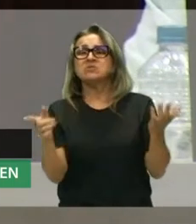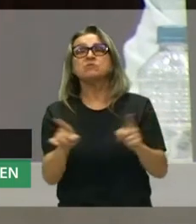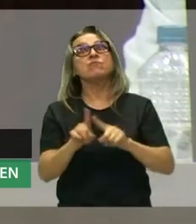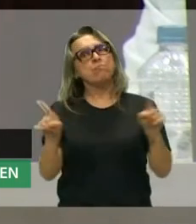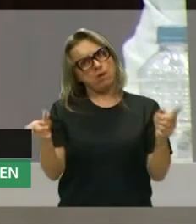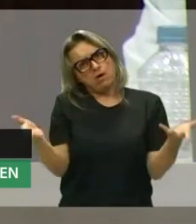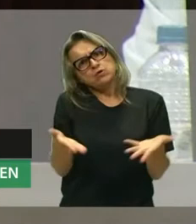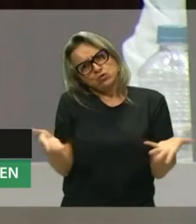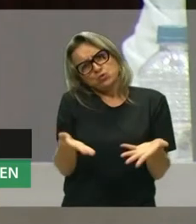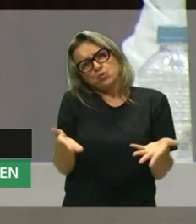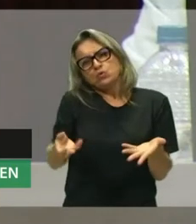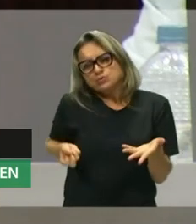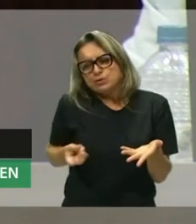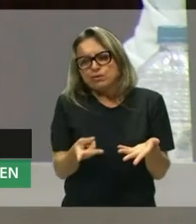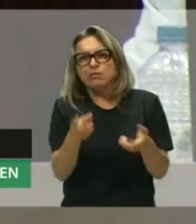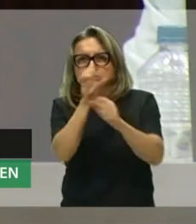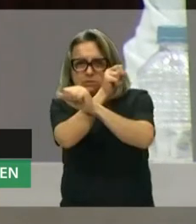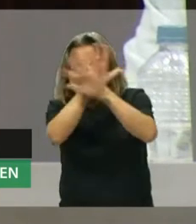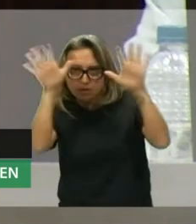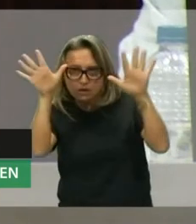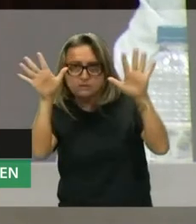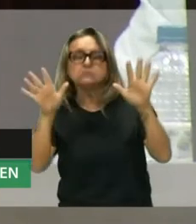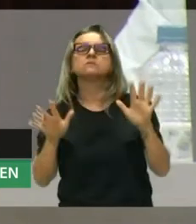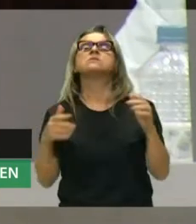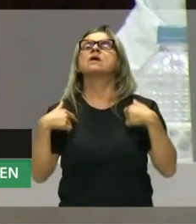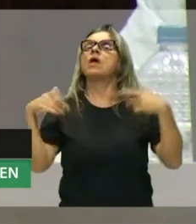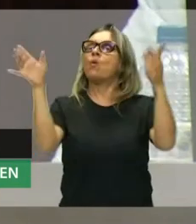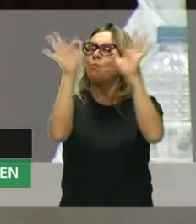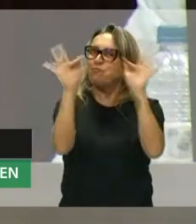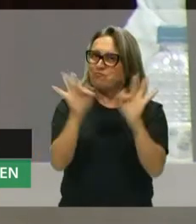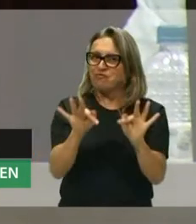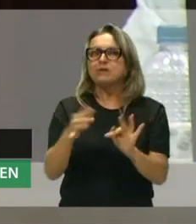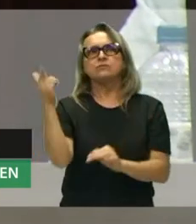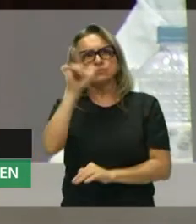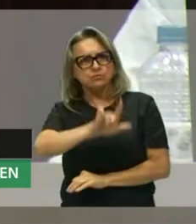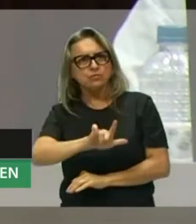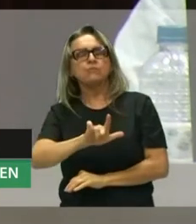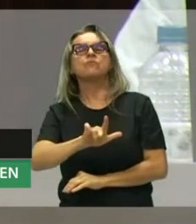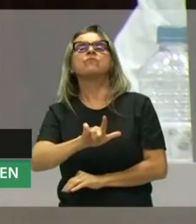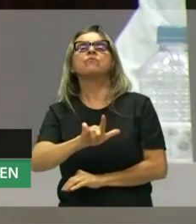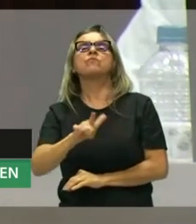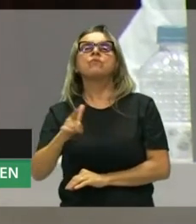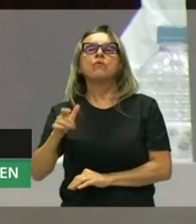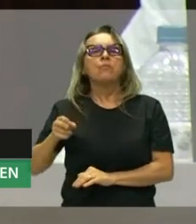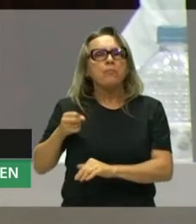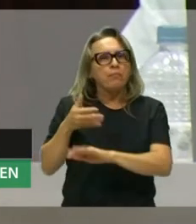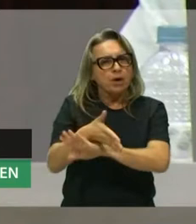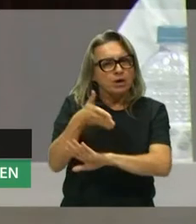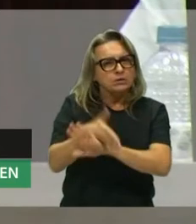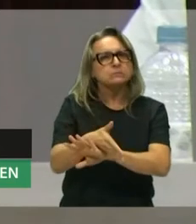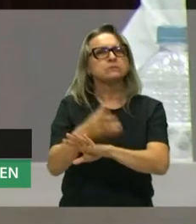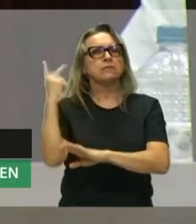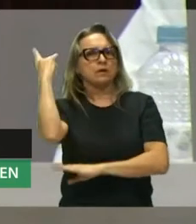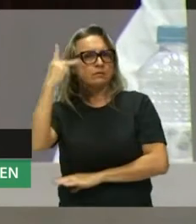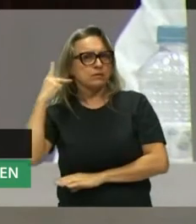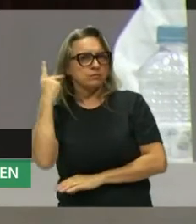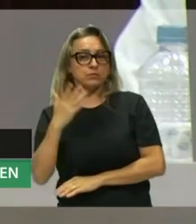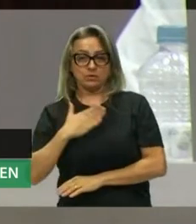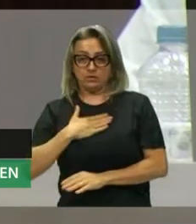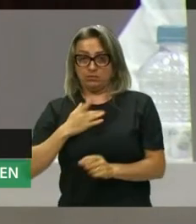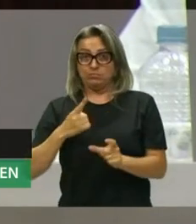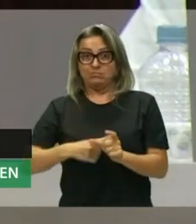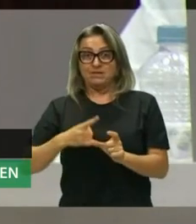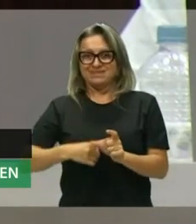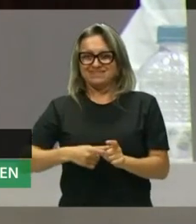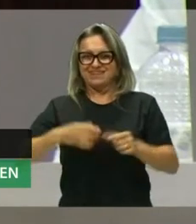oportunidade de esclarecer hoje, fico feliz em novamente poder participar da política da minha cidade natal, Itajaí, cidade